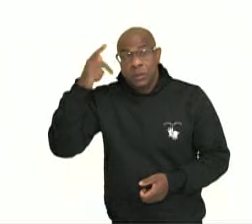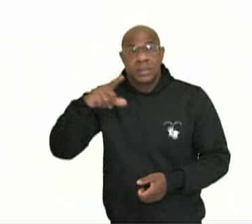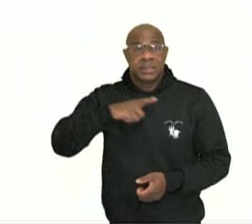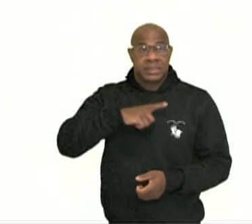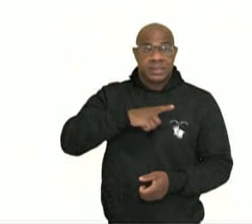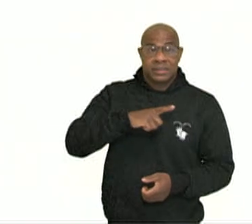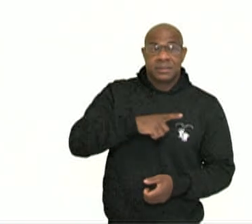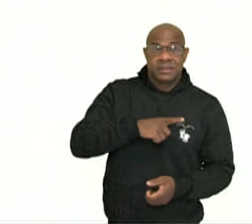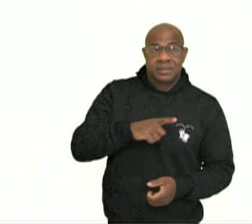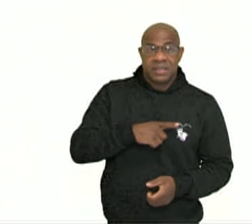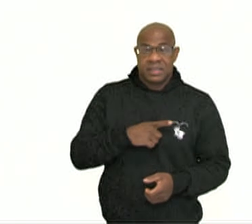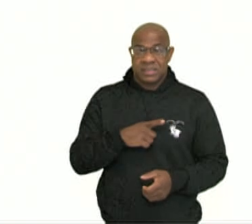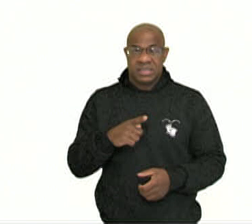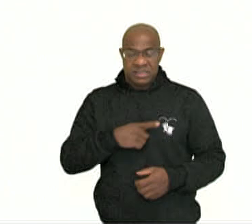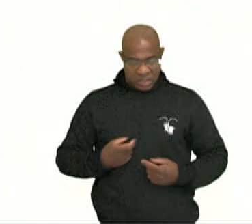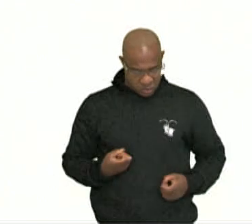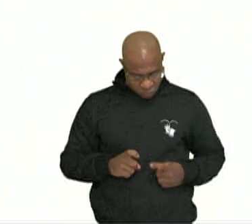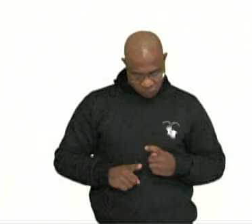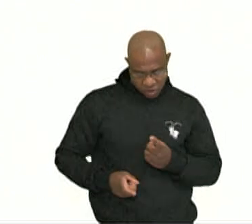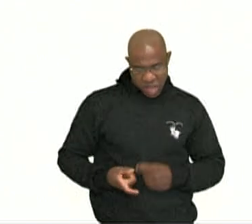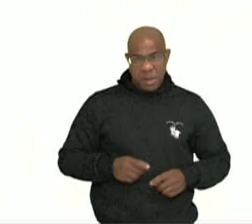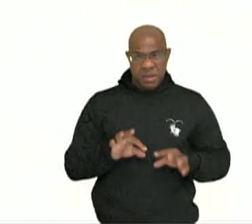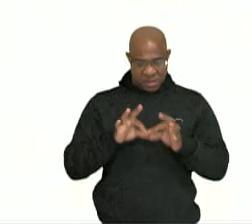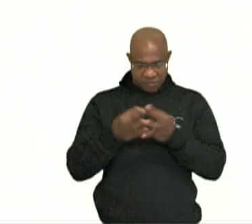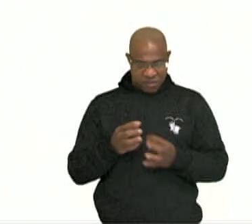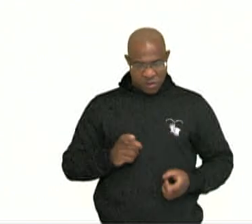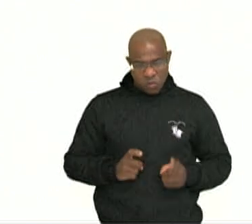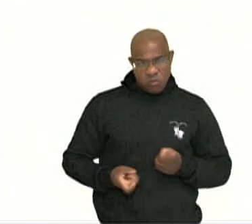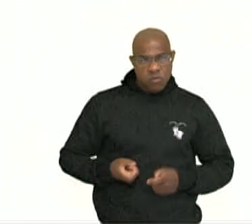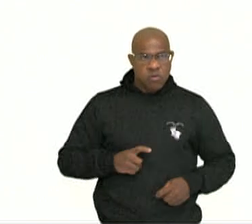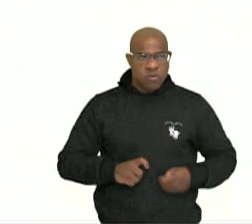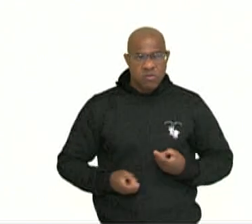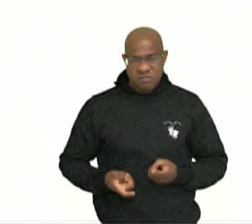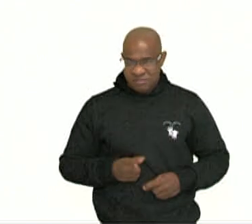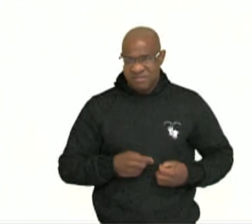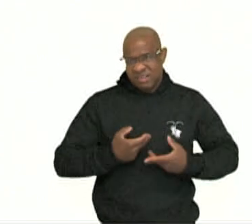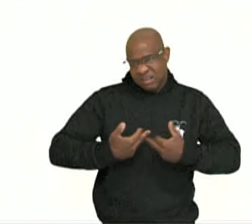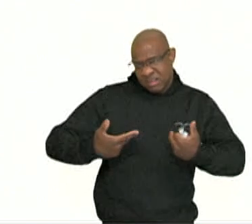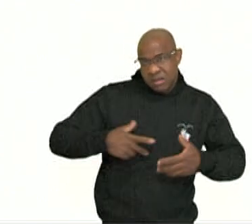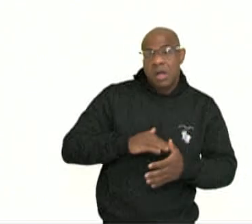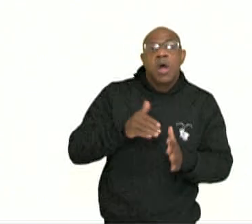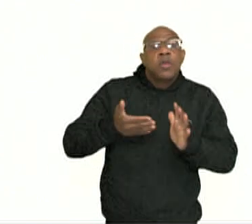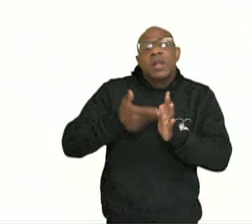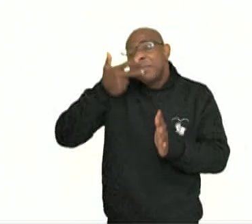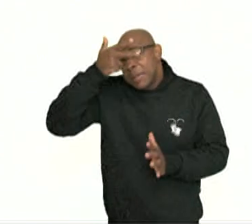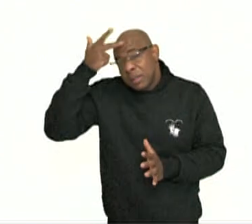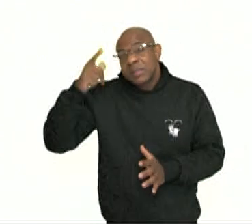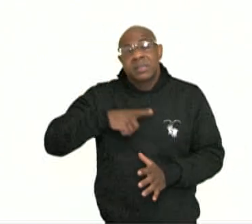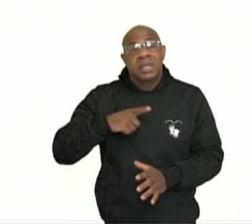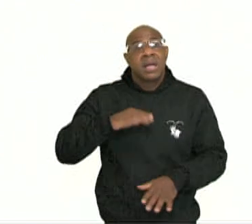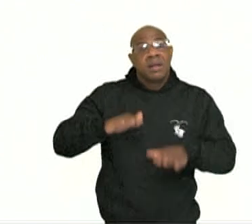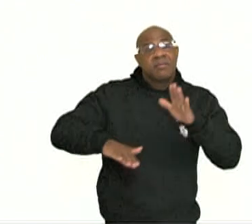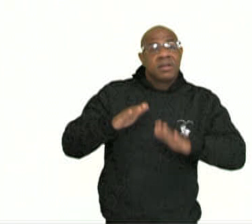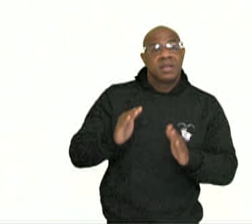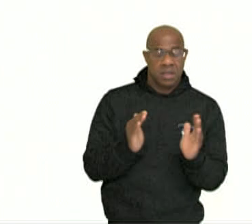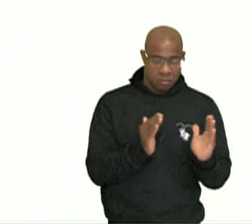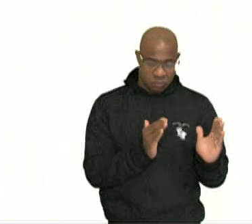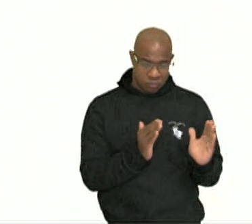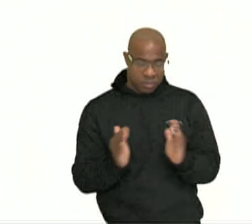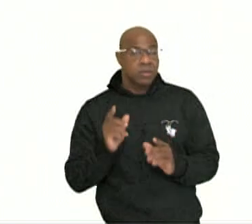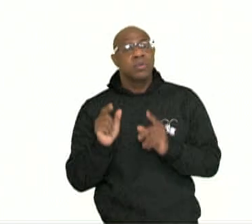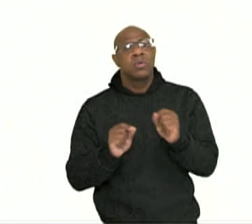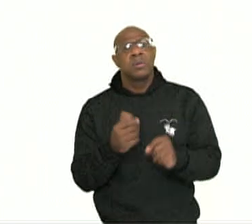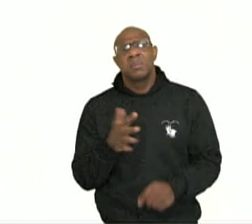trazem no seu intestino vermes da família Ancylostomatidae, em todo o mundo, talvez seja da ordem de